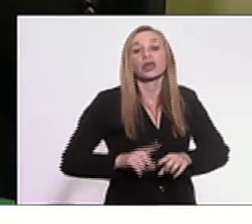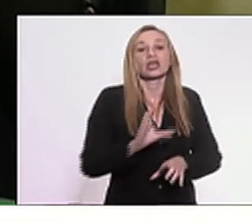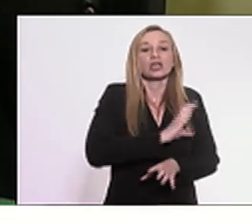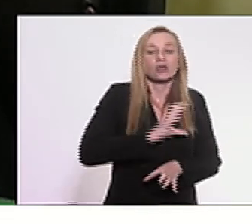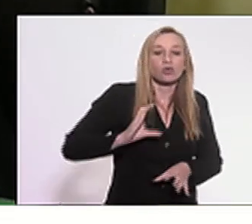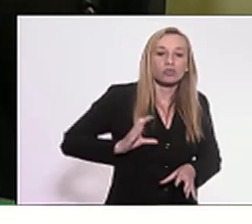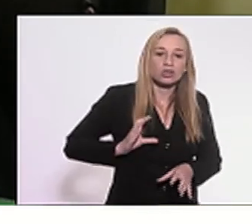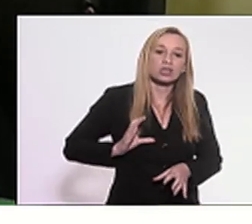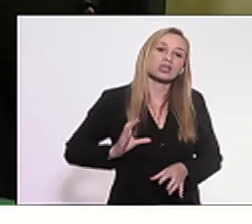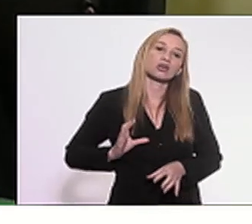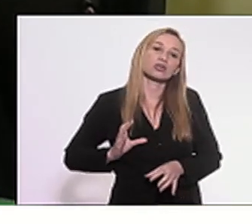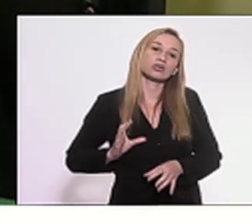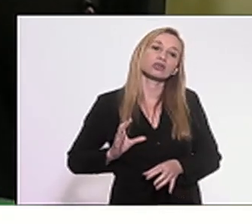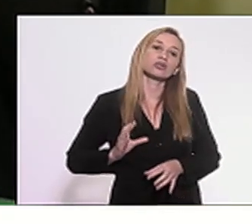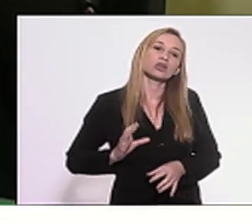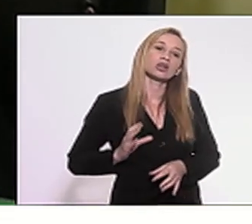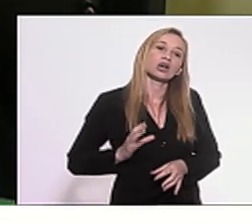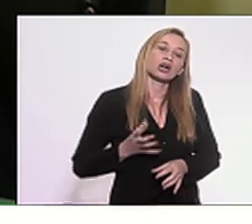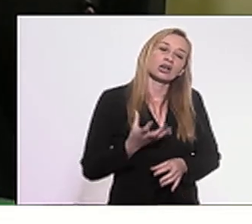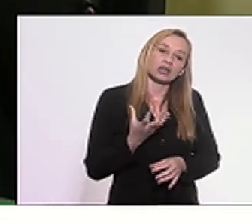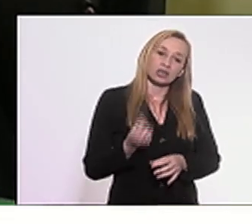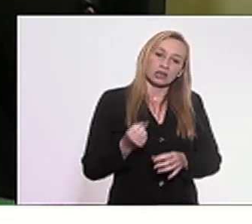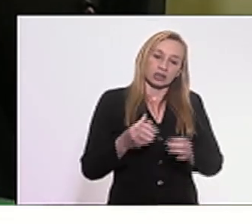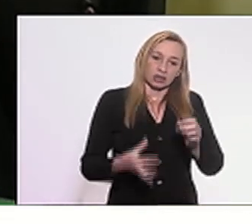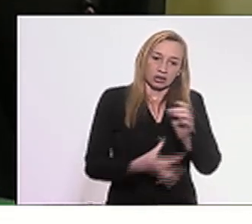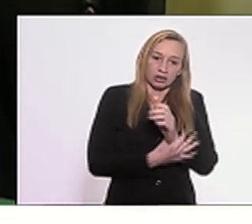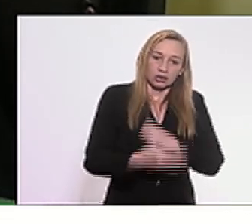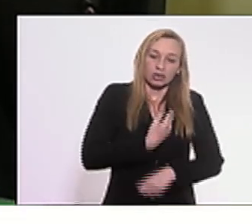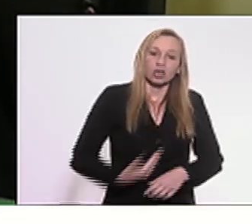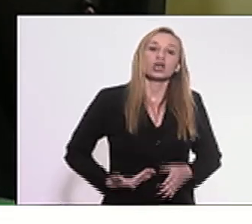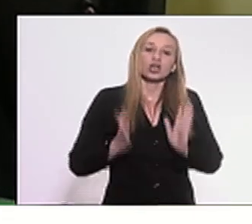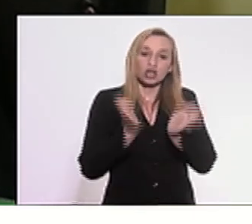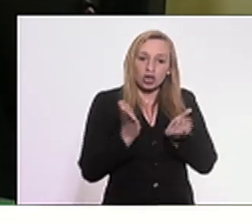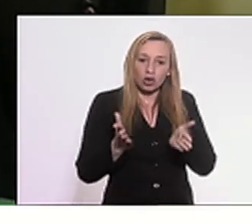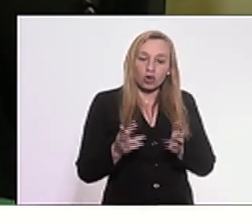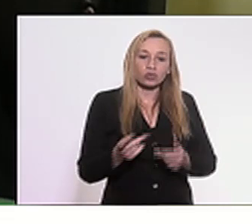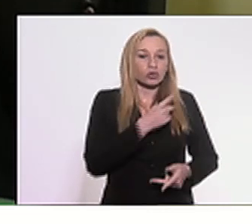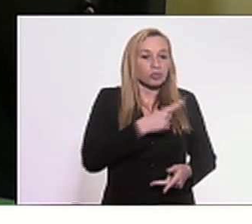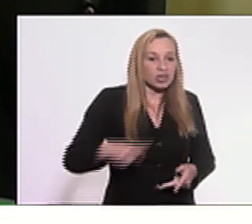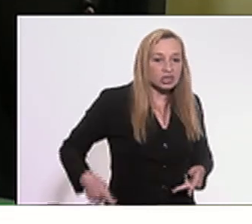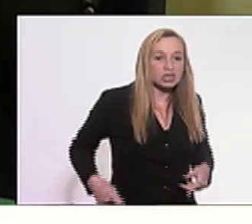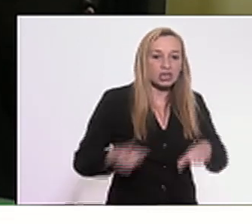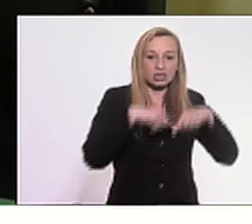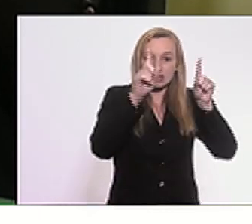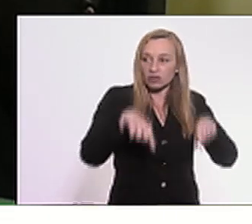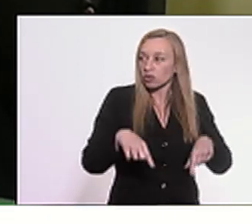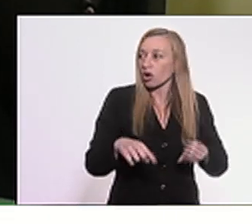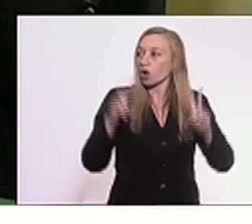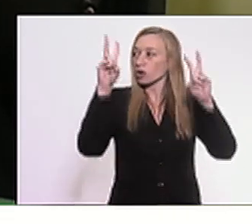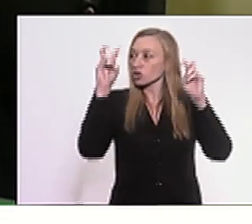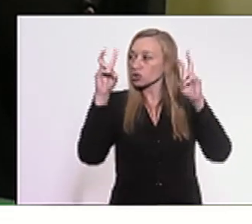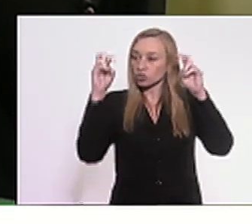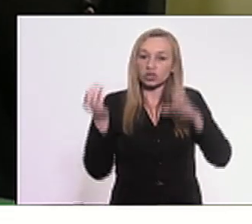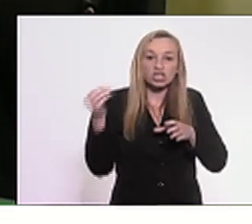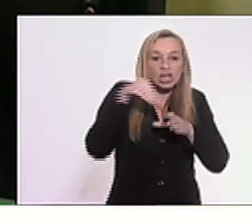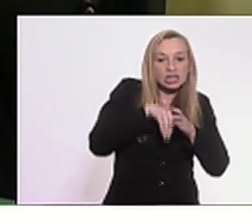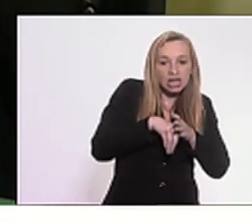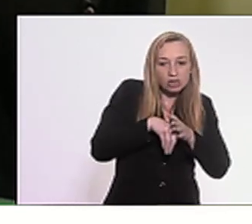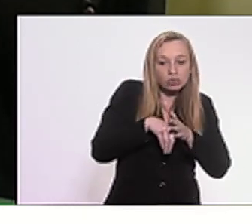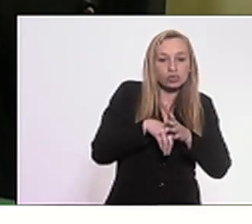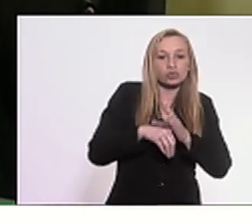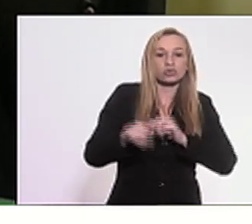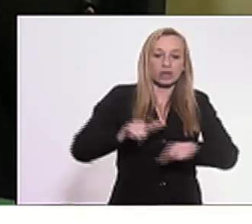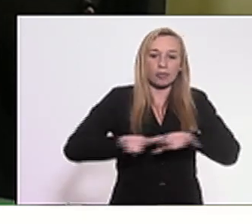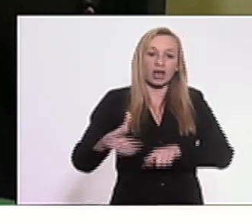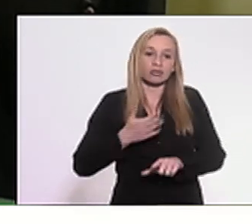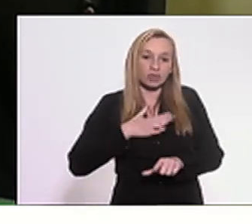foi absorvida pela Comissão de Segurança, e hoje eu, como presidente da Comissão de Servidor, é um assunto que está dentro do objeto dessa comissão.